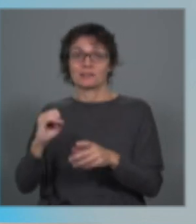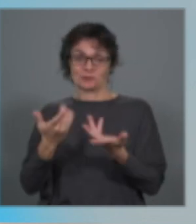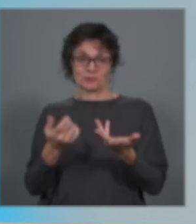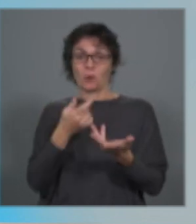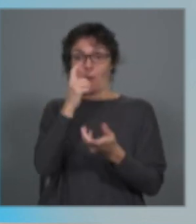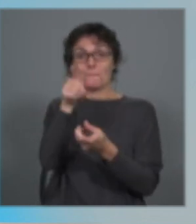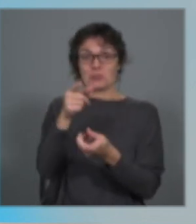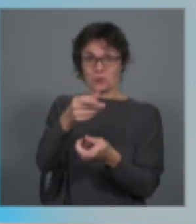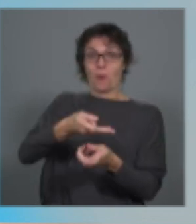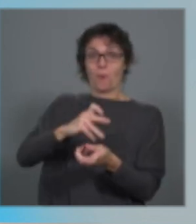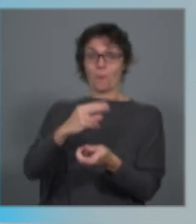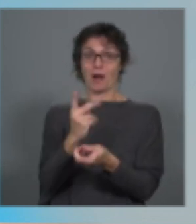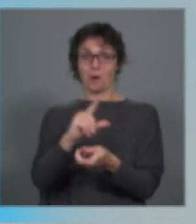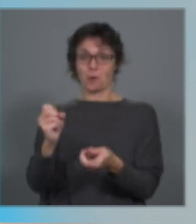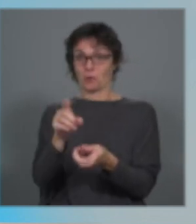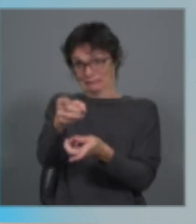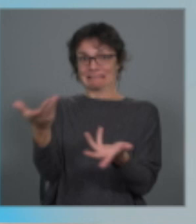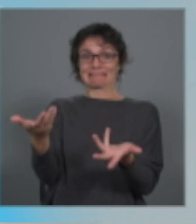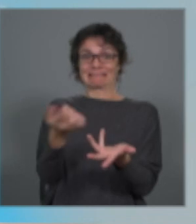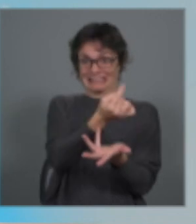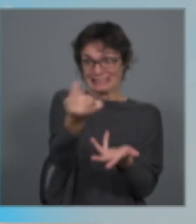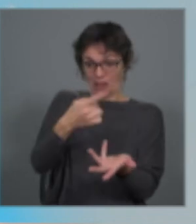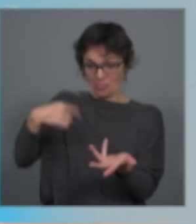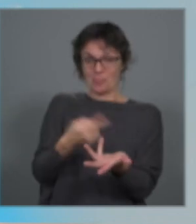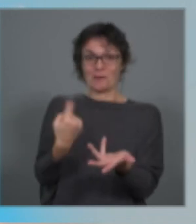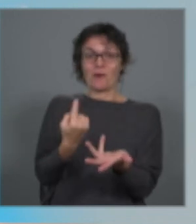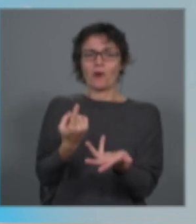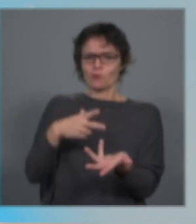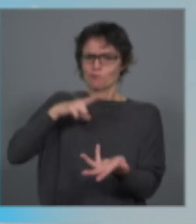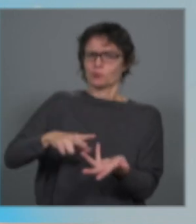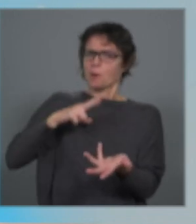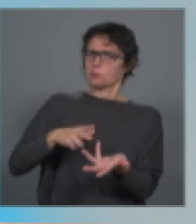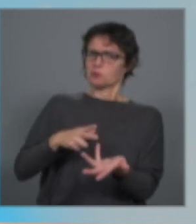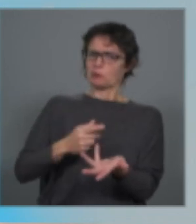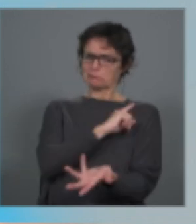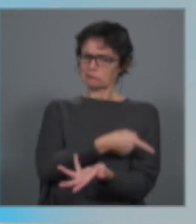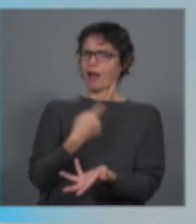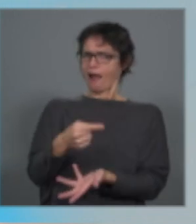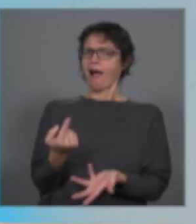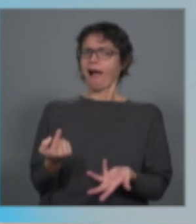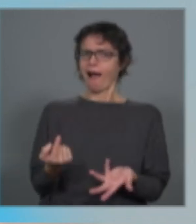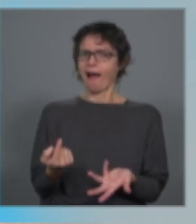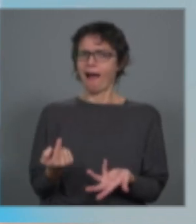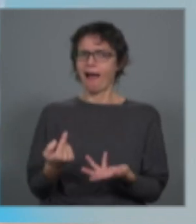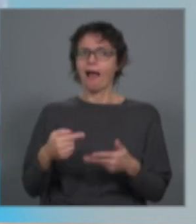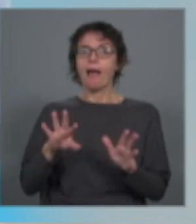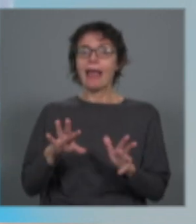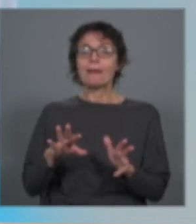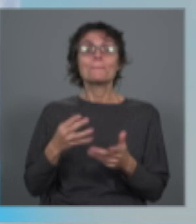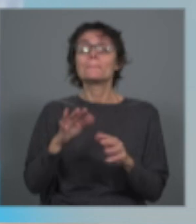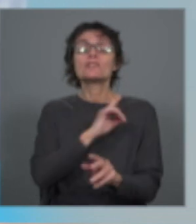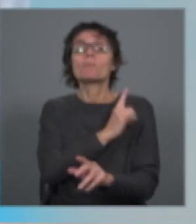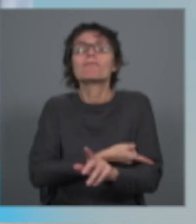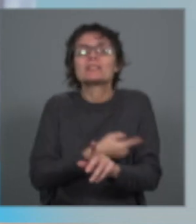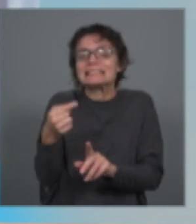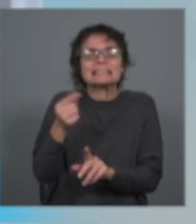ainda nos podemos chamar portugueses, e portugueses com força, sem ter de ser contra seja o que